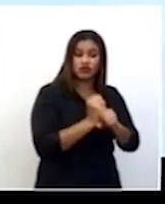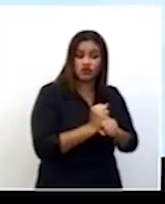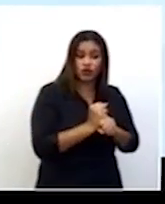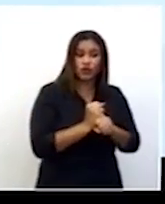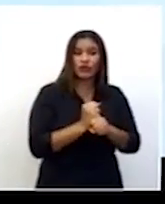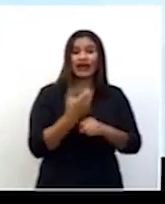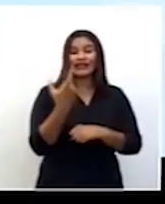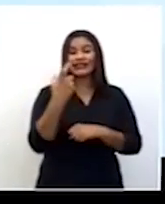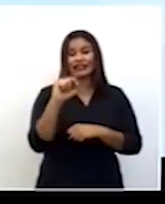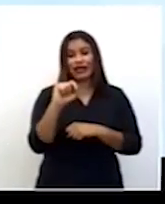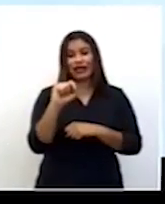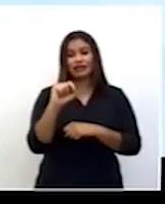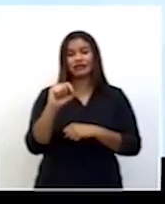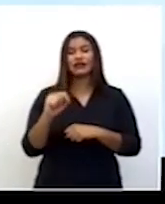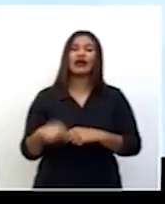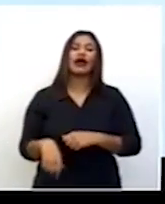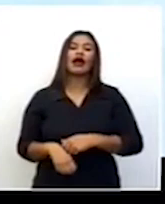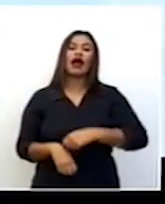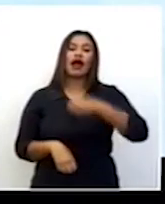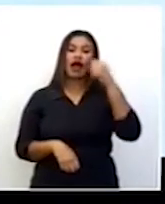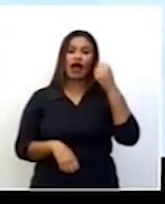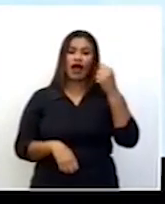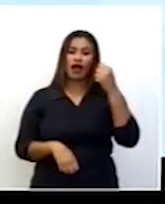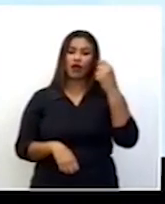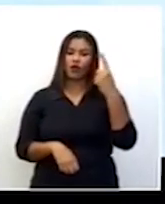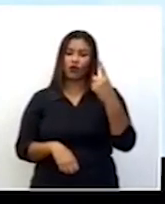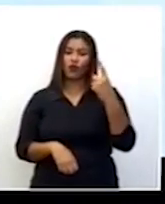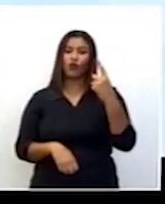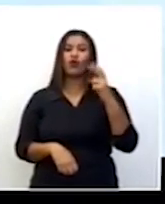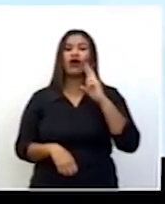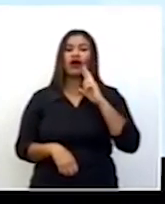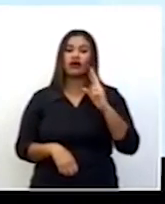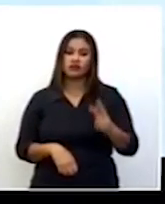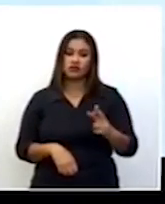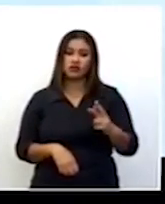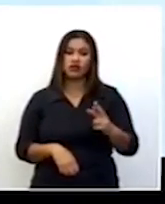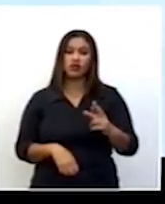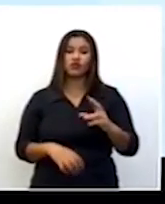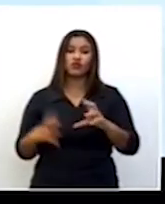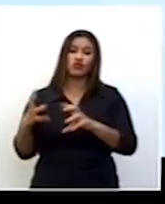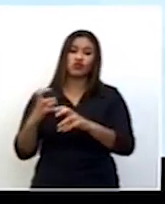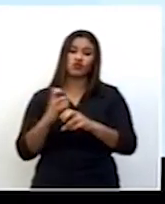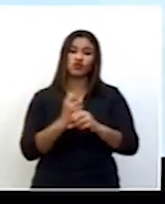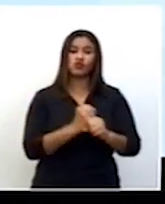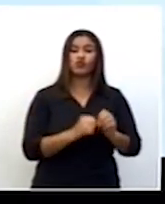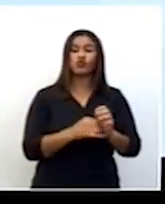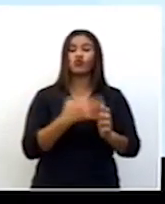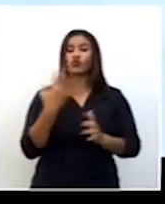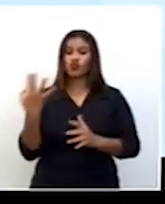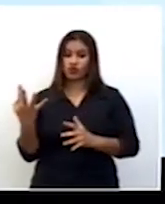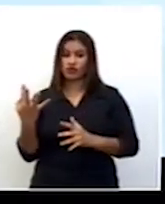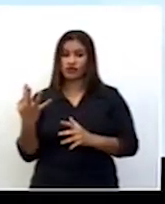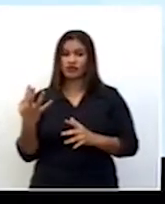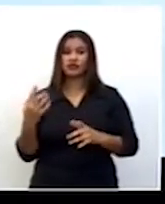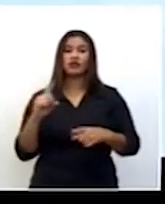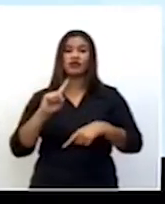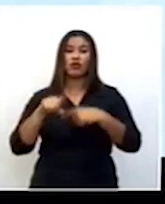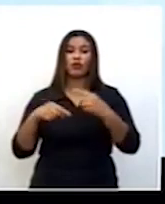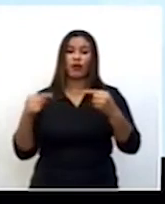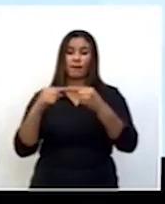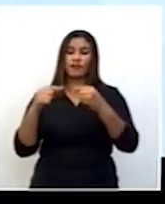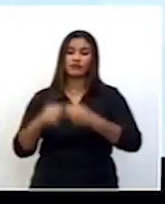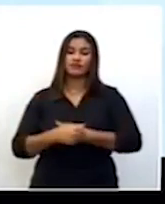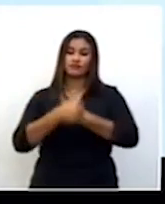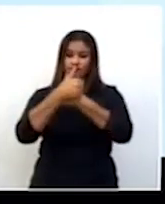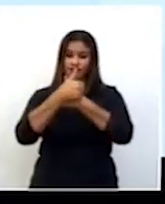a razão, A1 e o número de elementos que você quer somar. Aplicou na equação, vocês conseguem o valor. Vou dar